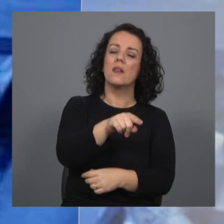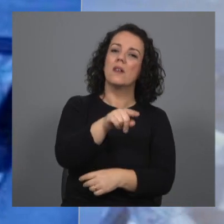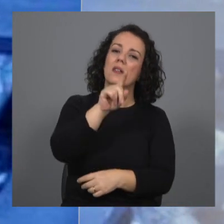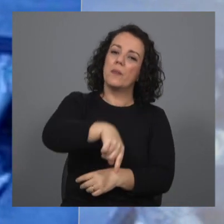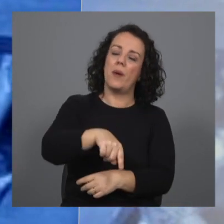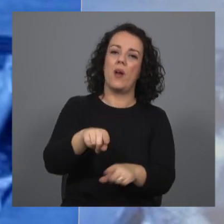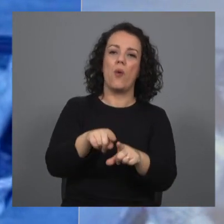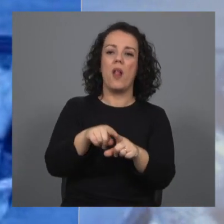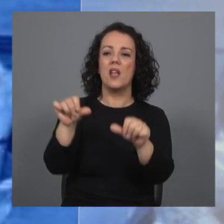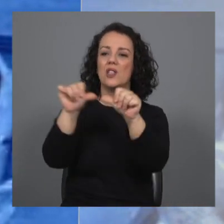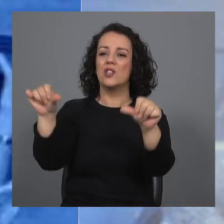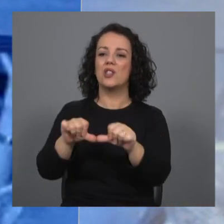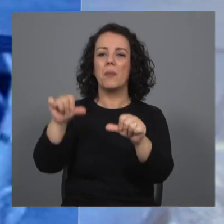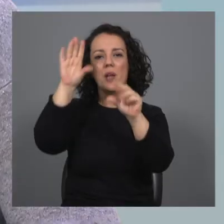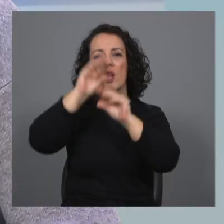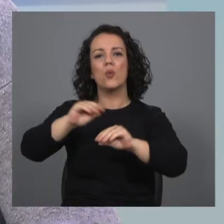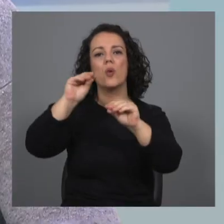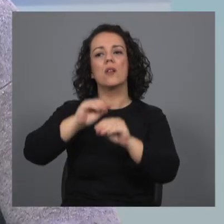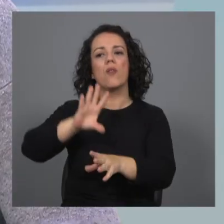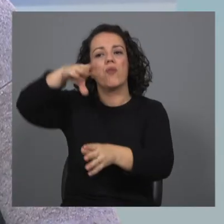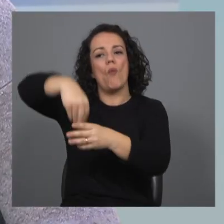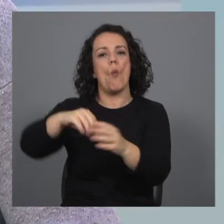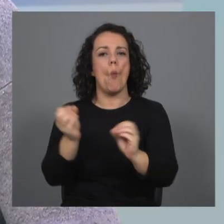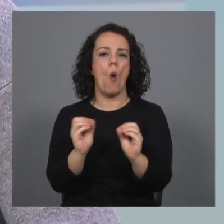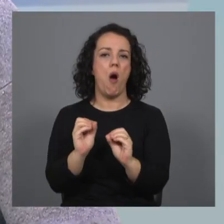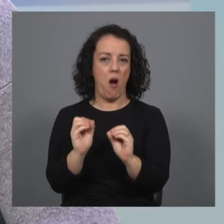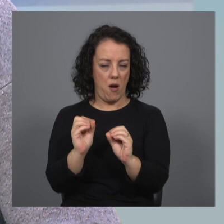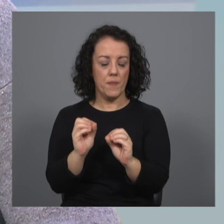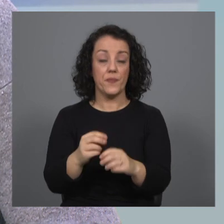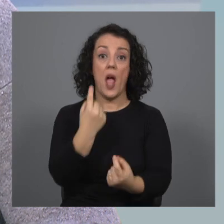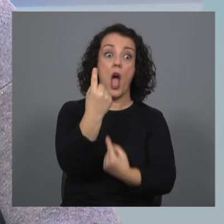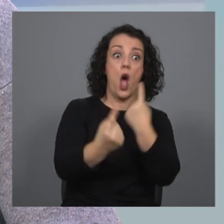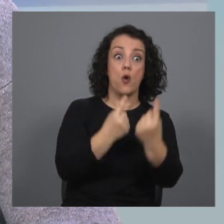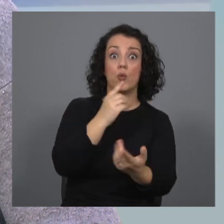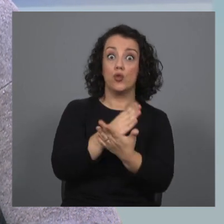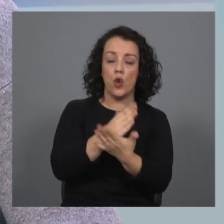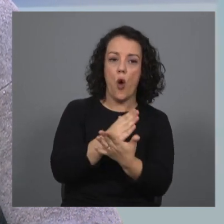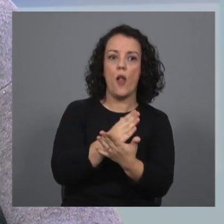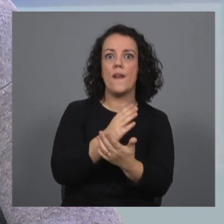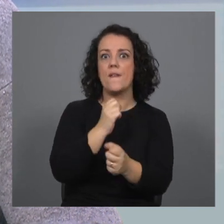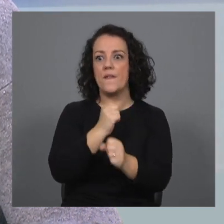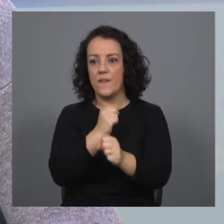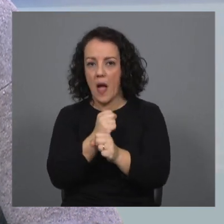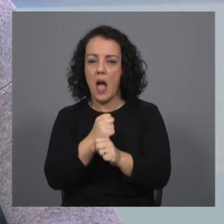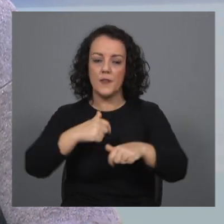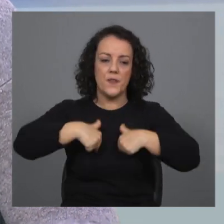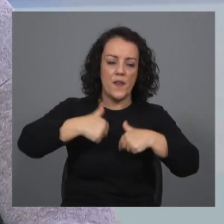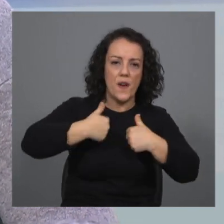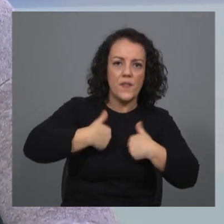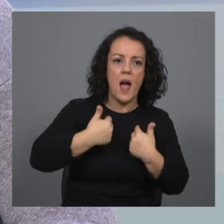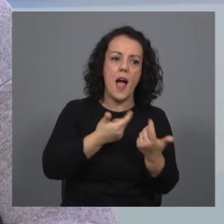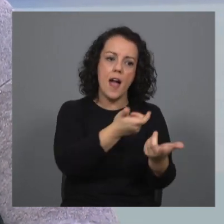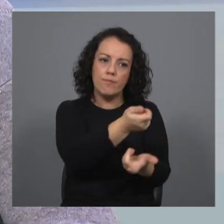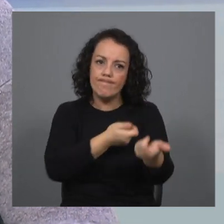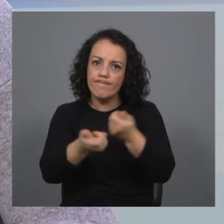do sistema educativo? Desligadas do sistema educativo, Paulo. Temos algumas escolas que vão tentando dar resposta a estas situações, pedindo aos pais que